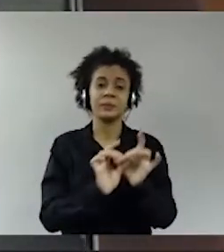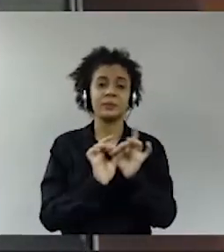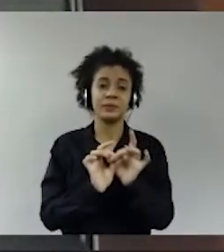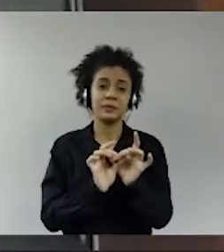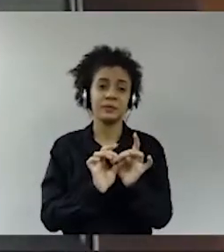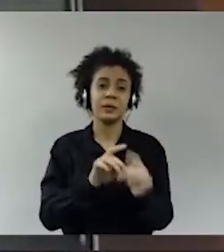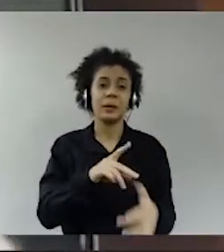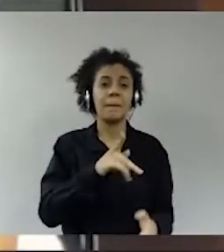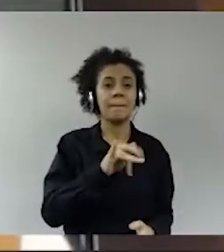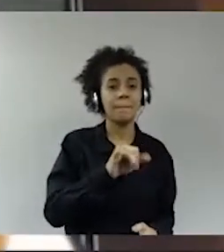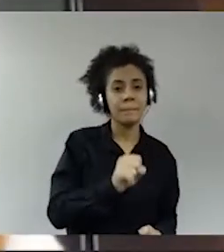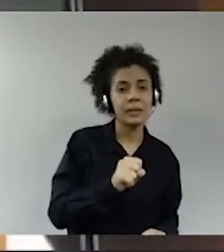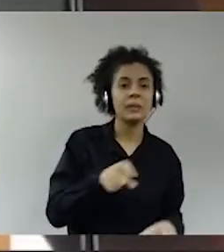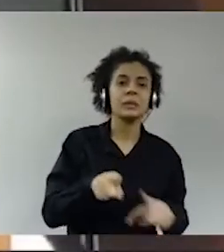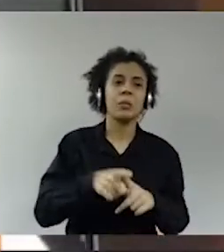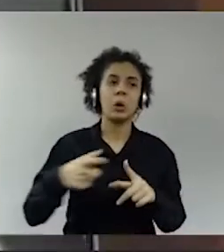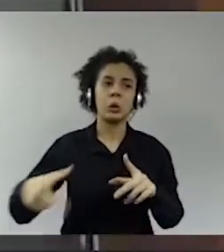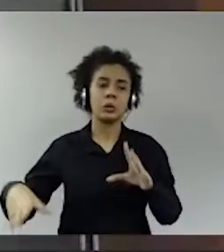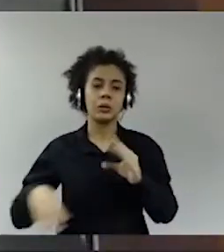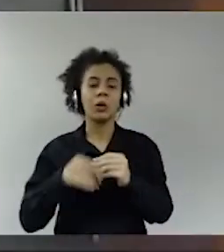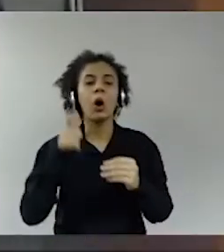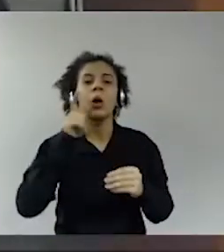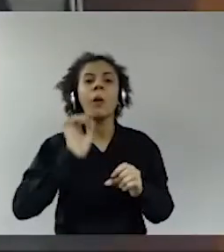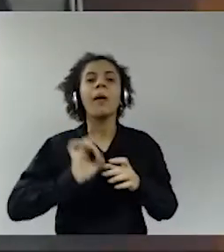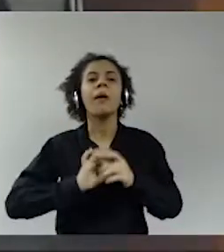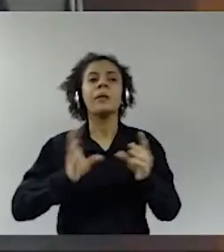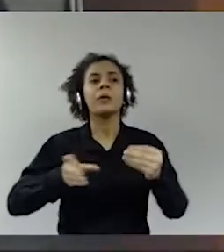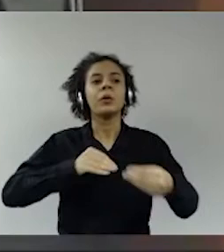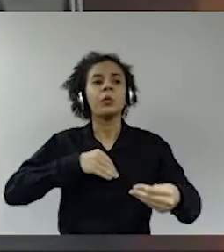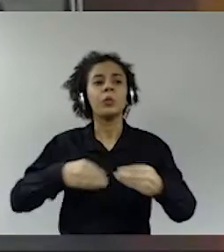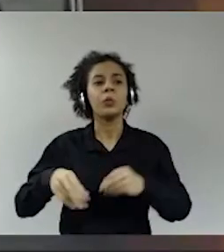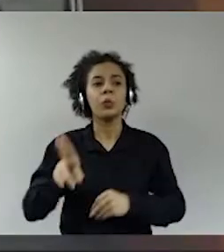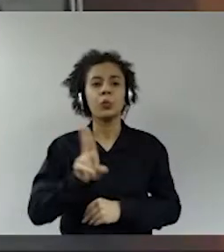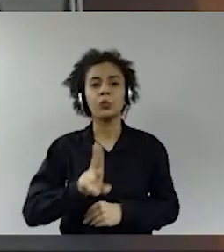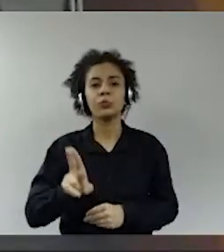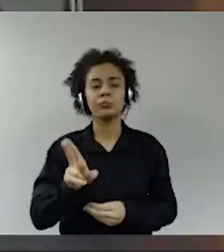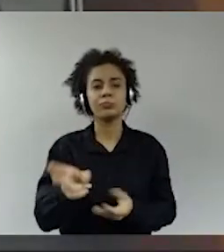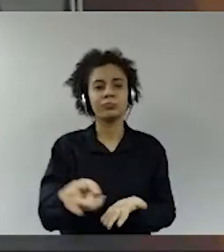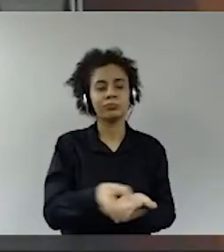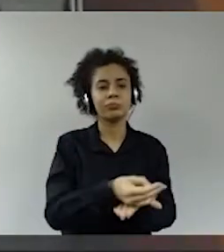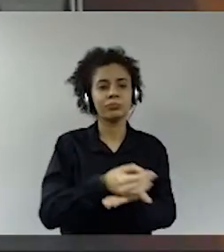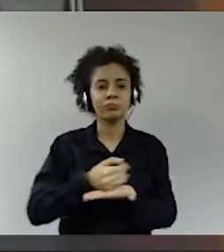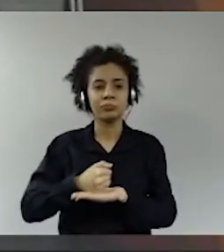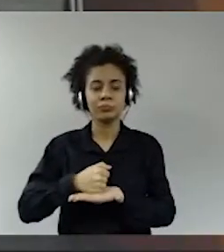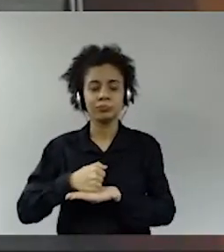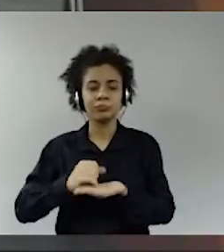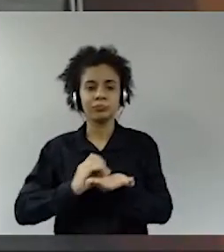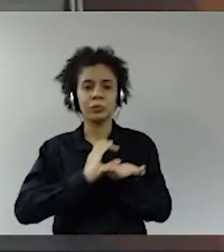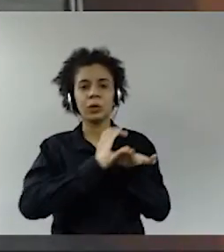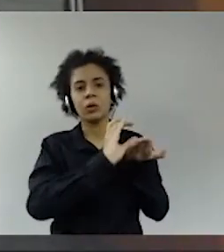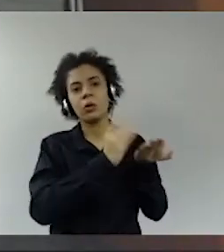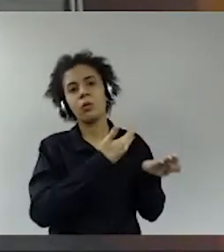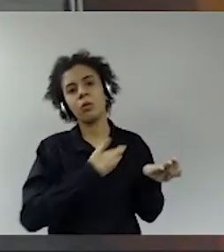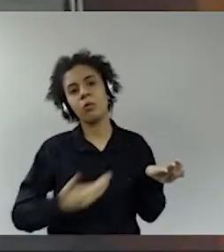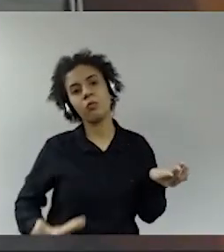e COFINS, permitindo uma flexibilização de uso da arrecadação por parte do governo federal,